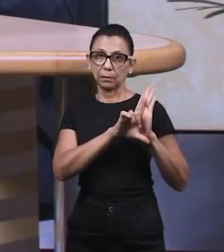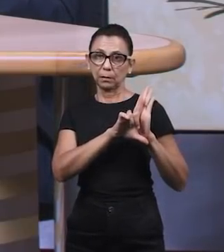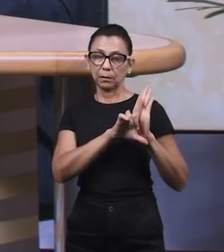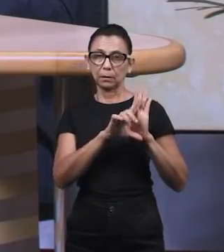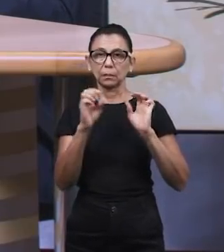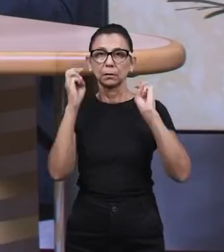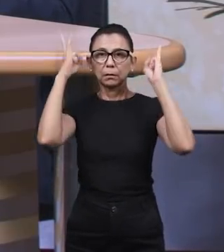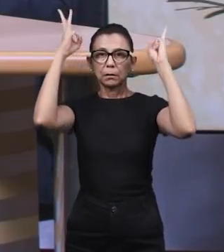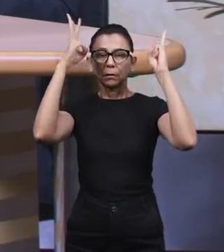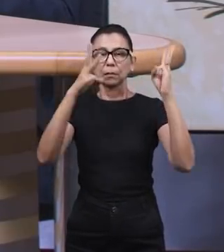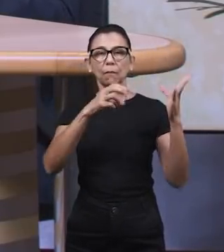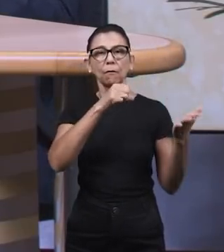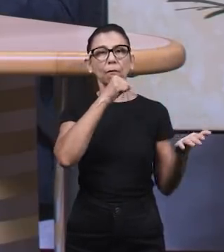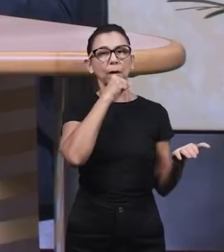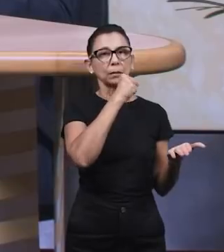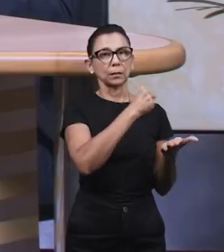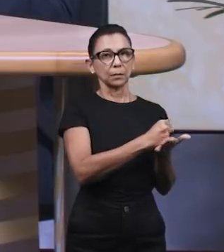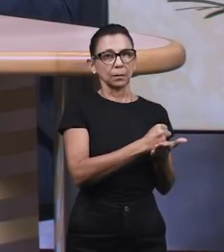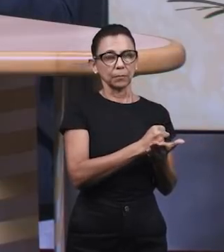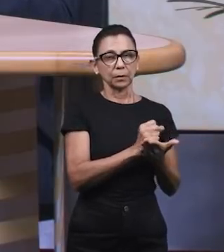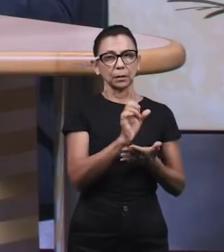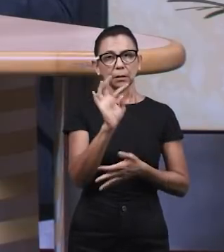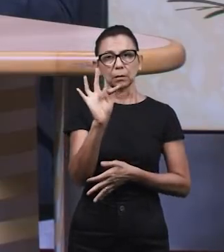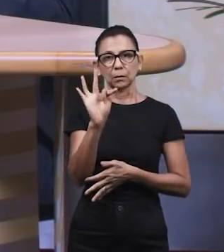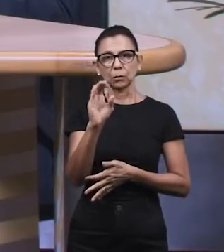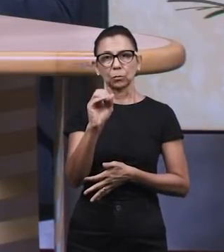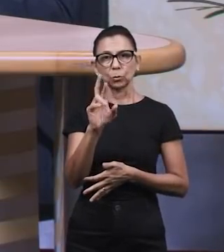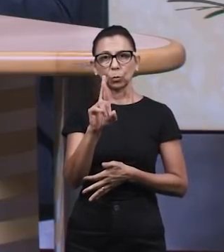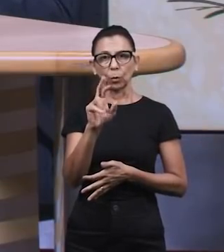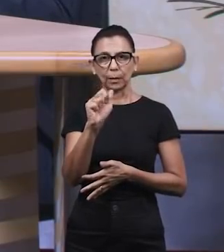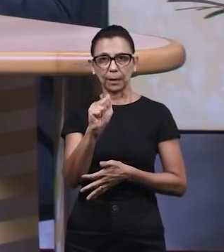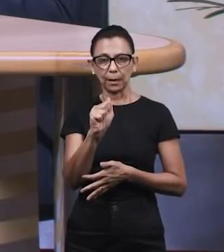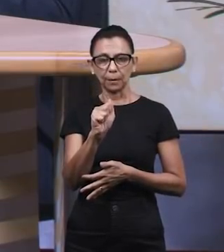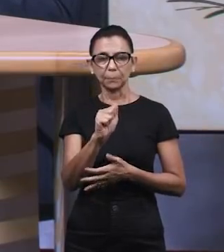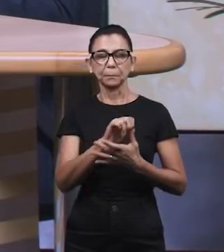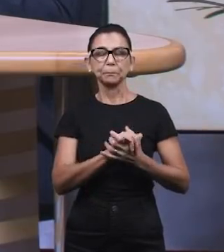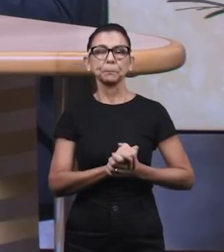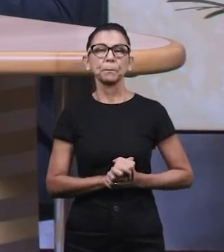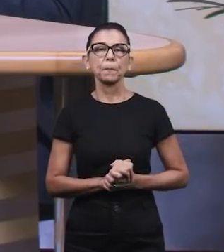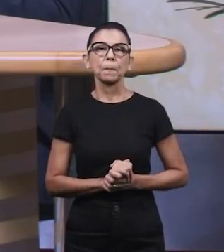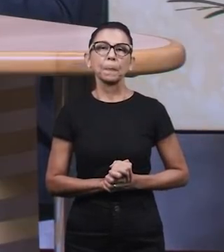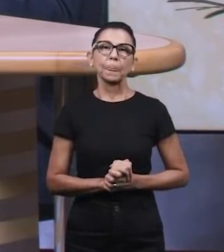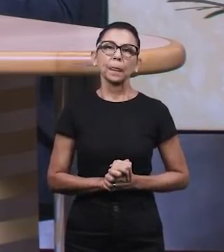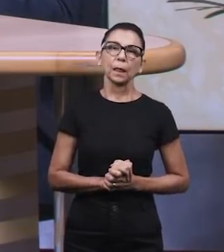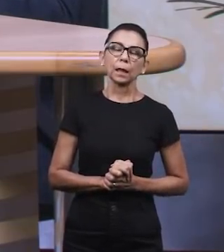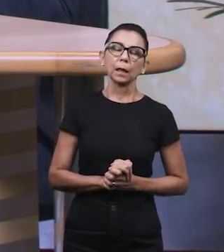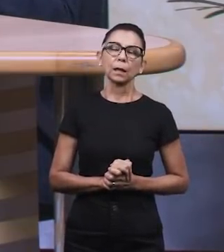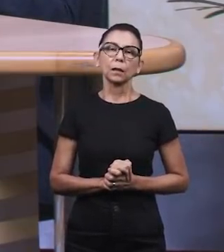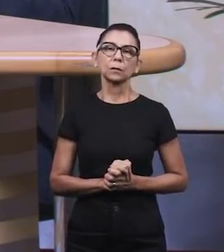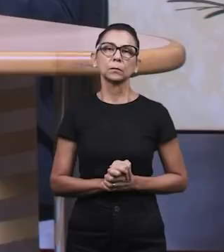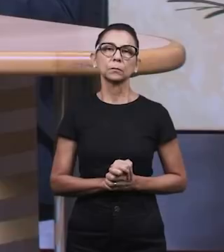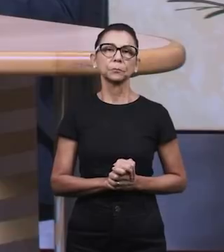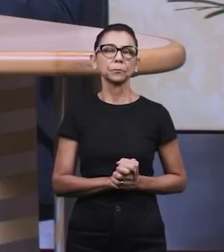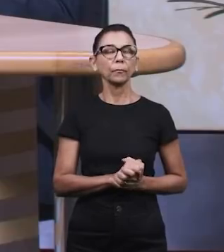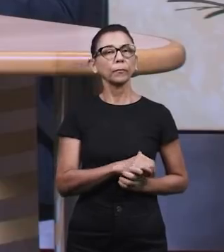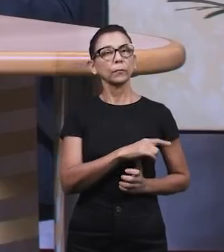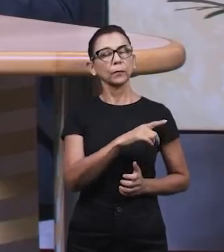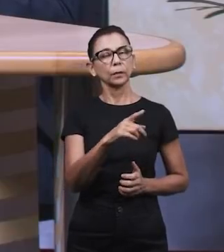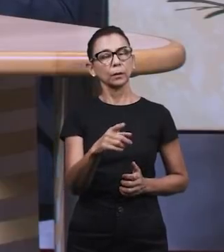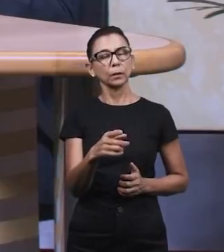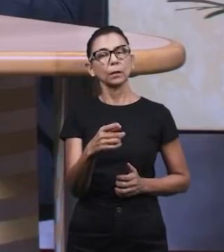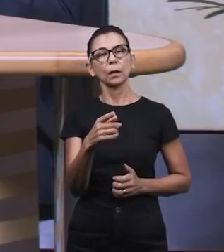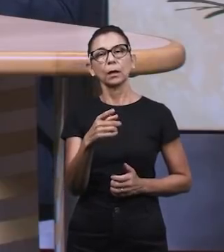Moisés, do Velho Testamento, que era o Pentateuco, né, o chamado Torá, né, o Pentateuco, e é que era essa composição dos